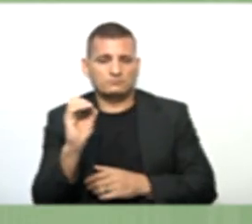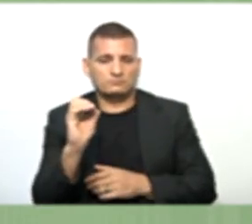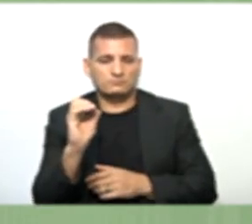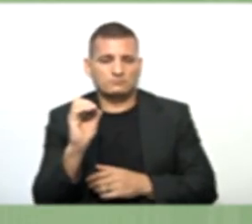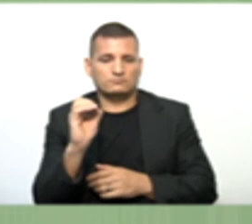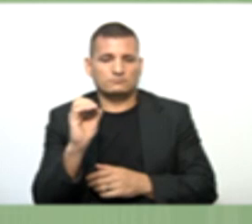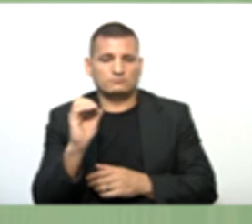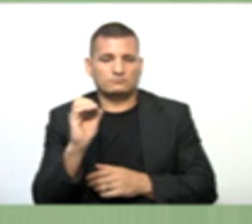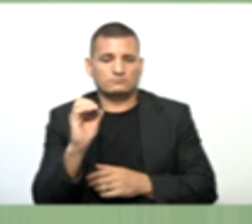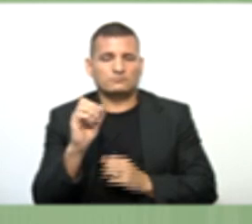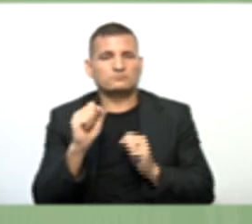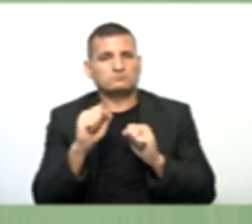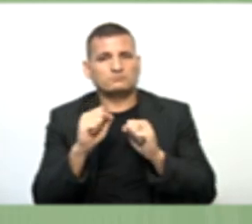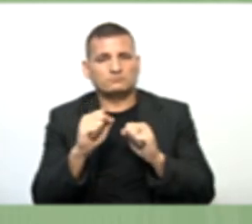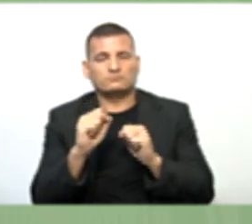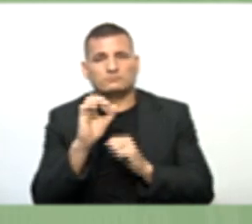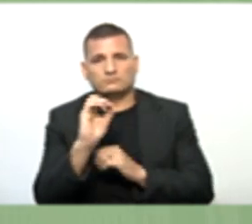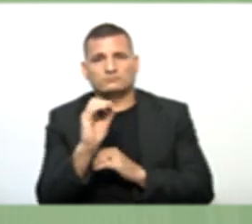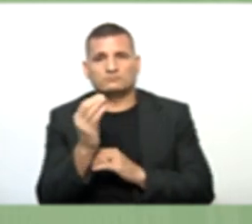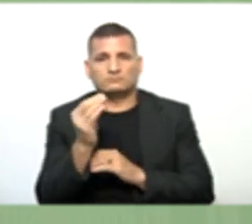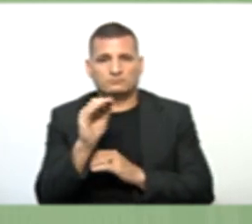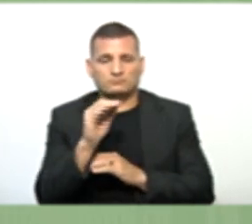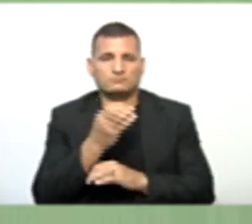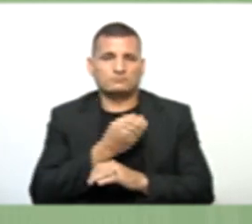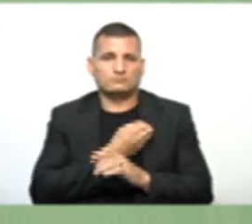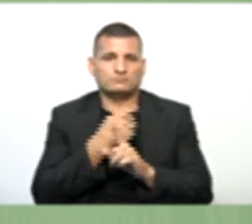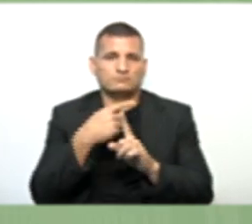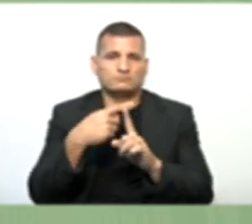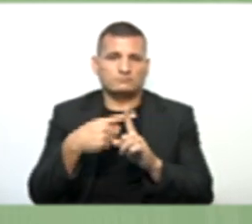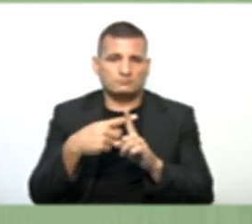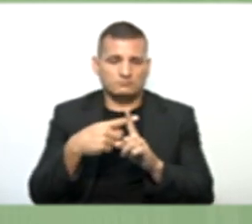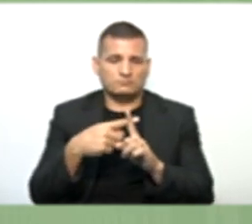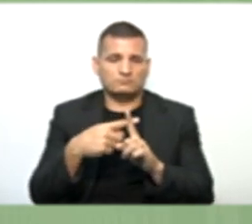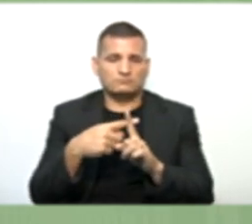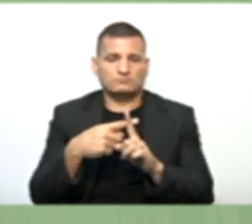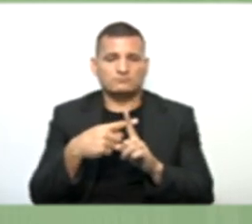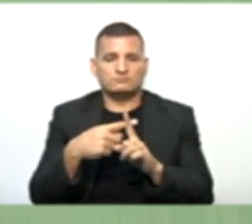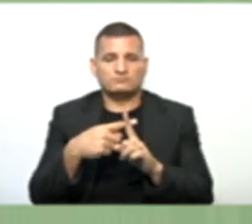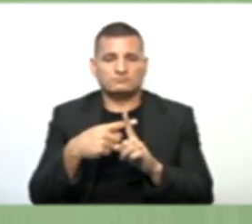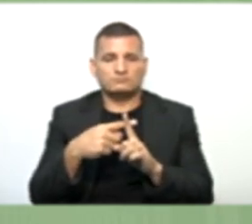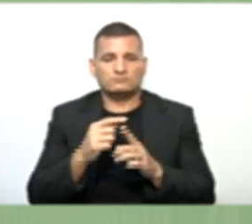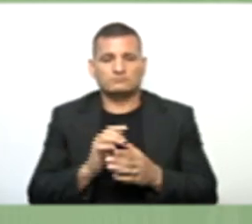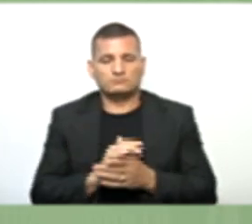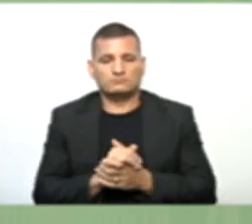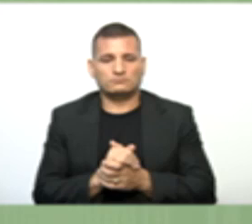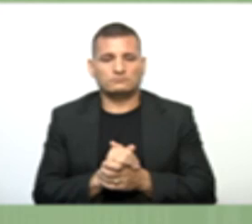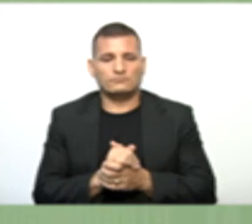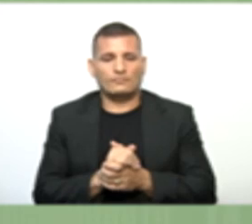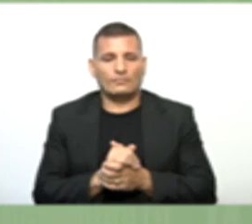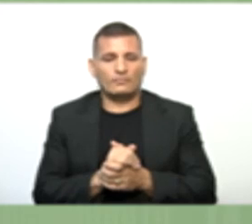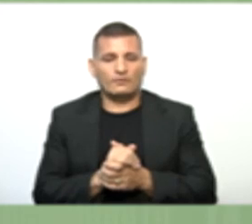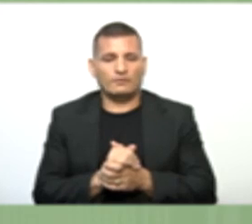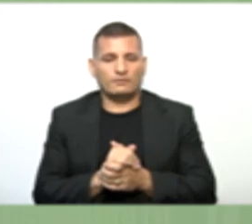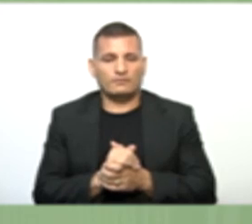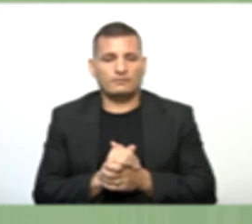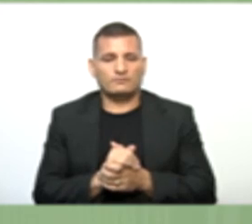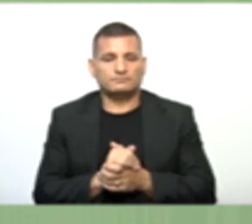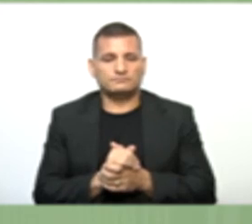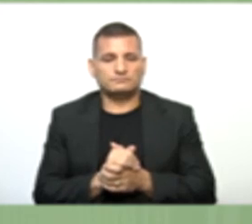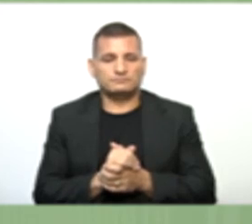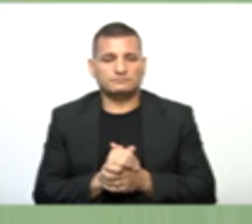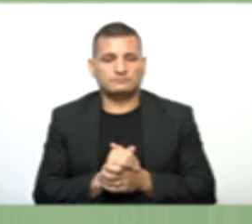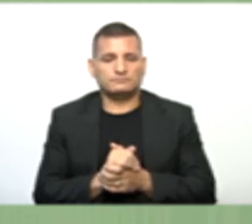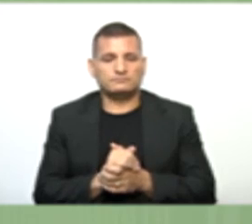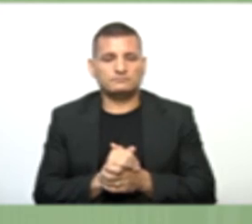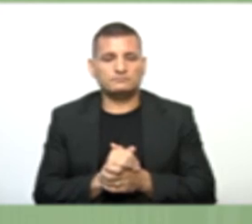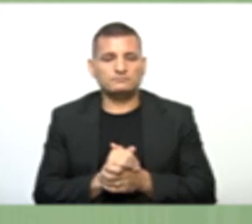o zero nos números positivos. Na verdade, o zero ele é um número não negativo, né? Então, eu vou colocar aqui, em vez do else, eu vou